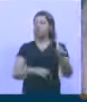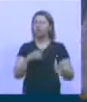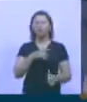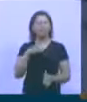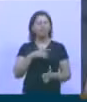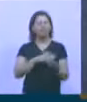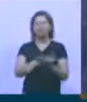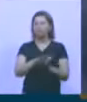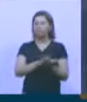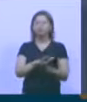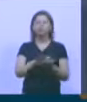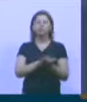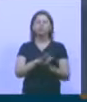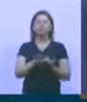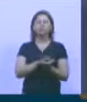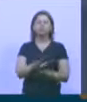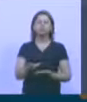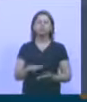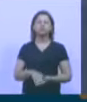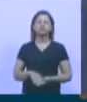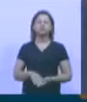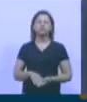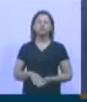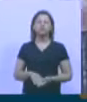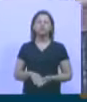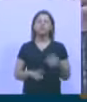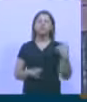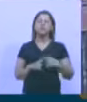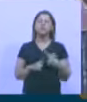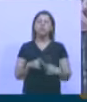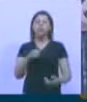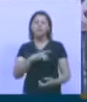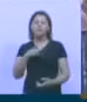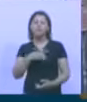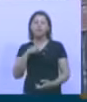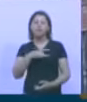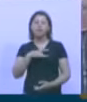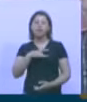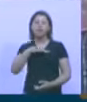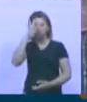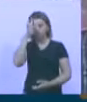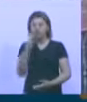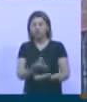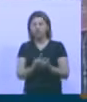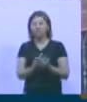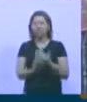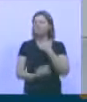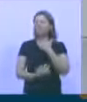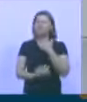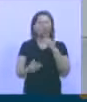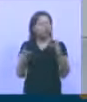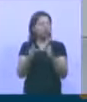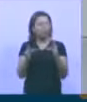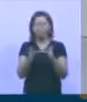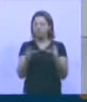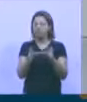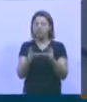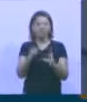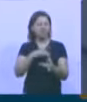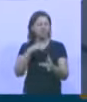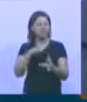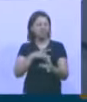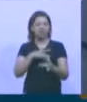Because fear and faith cannot come together. Porque medo e fé, a gente não pode, não combina medo com fé.